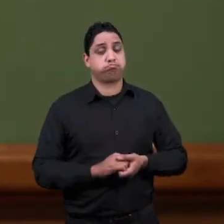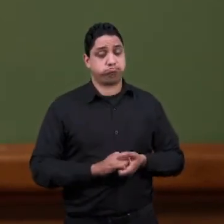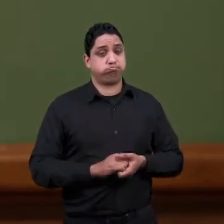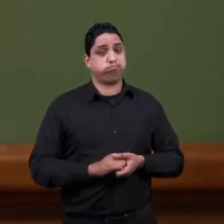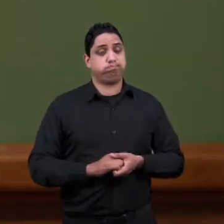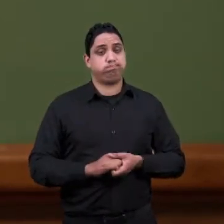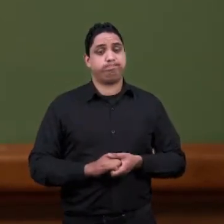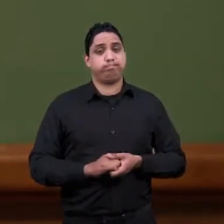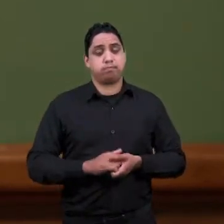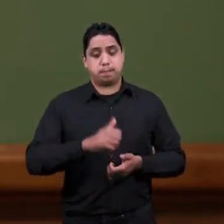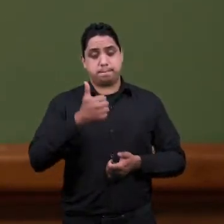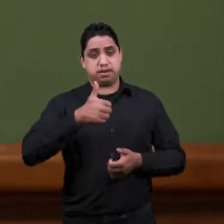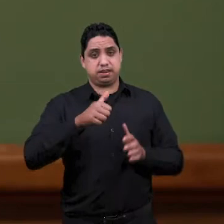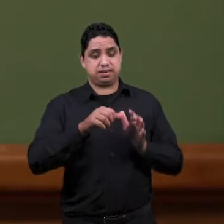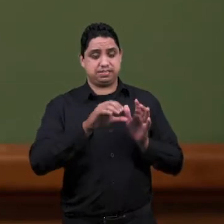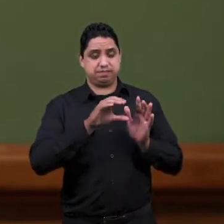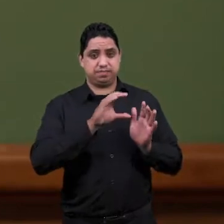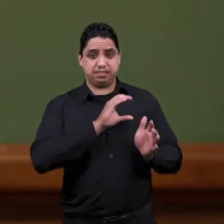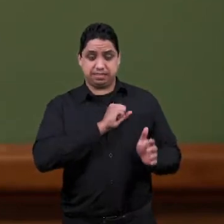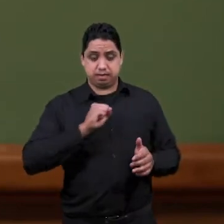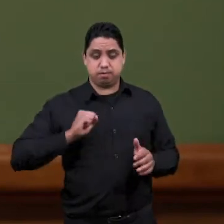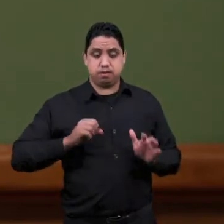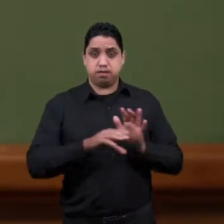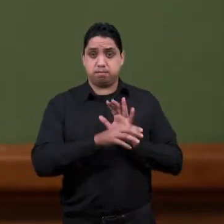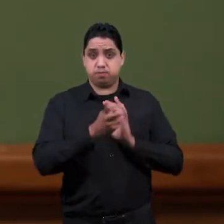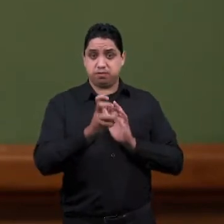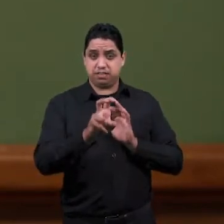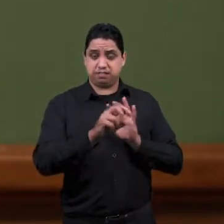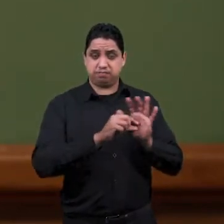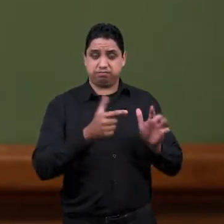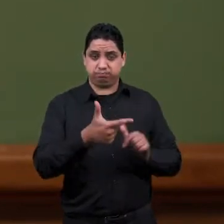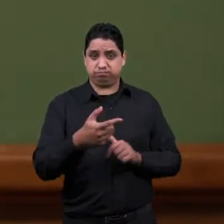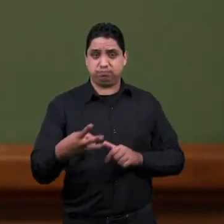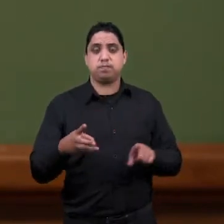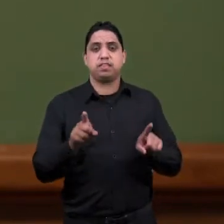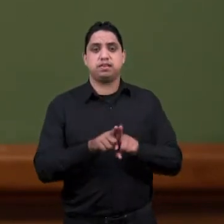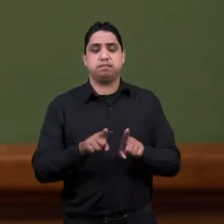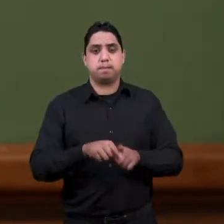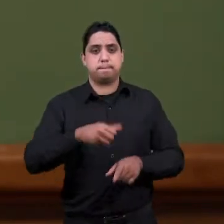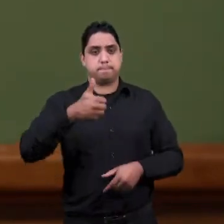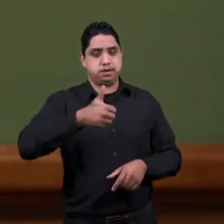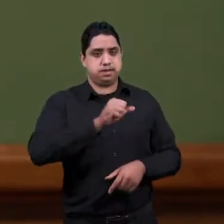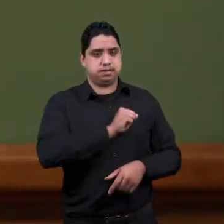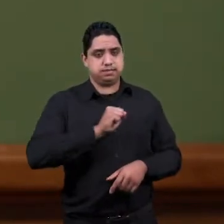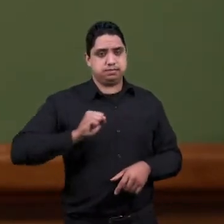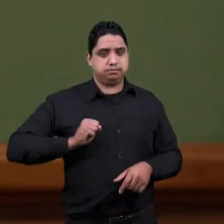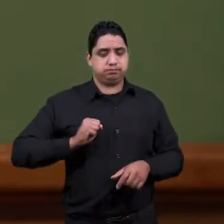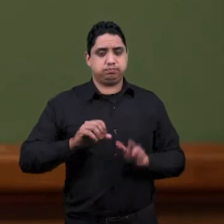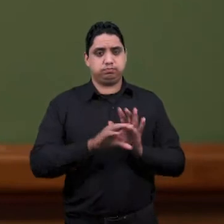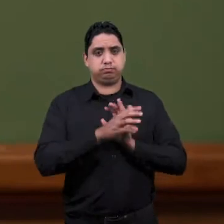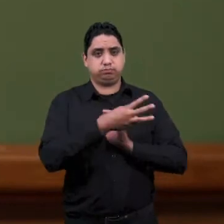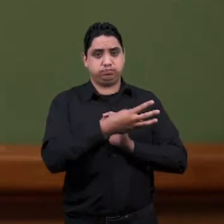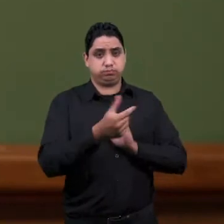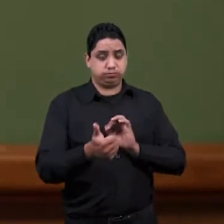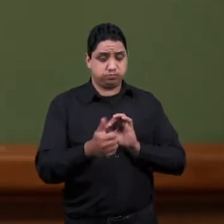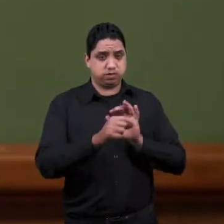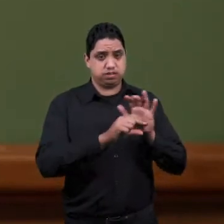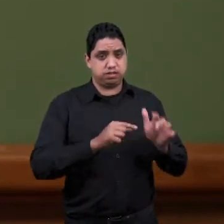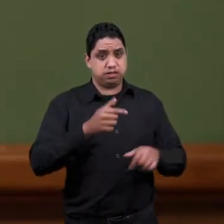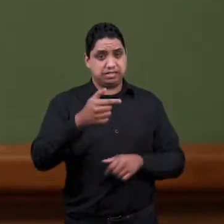textos da palavra do Senhor, em 1 Samuel capítulo 15, verso 23, também em 1 Samuel 31, verso